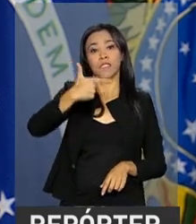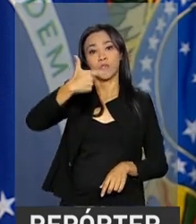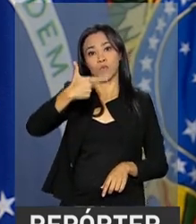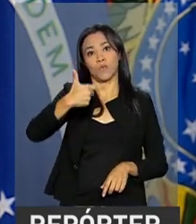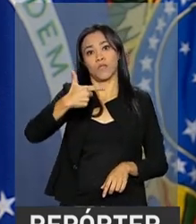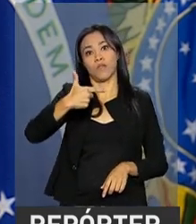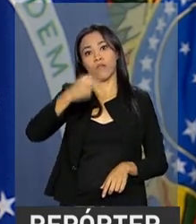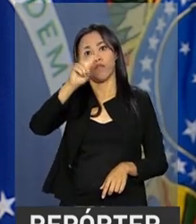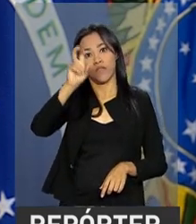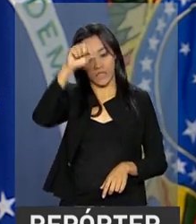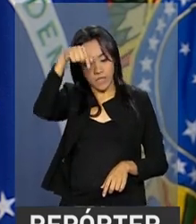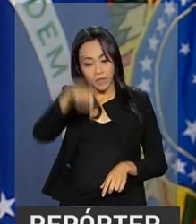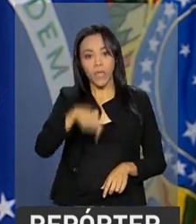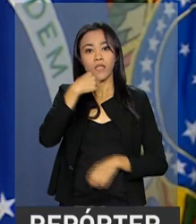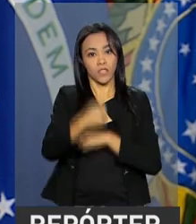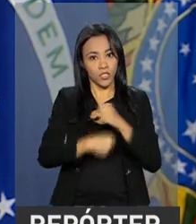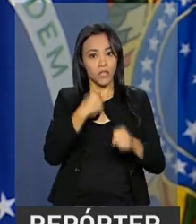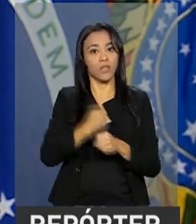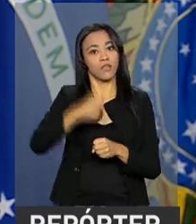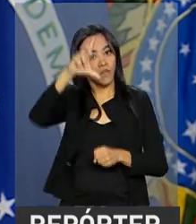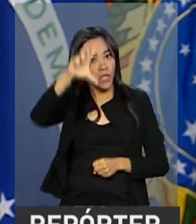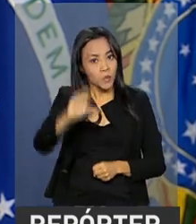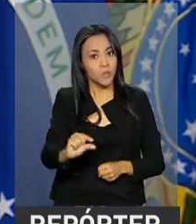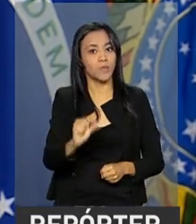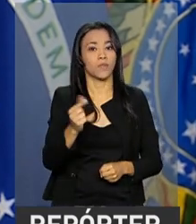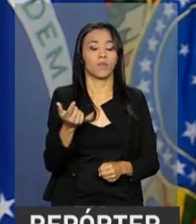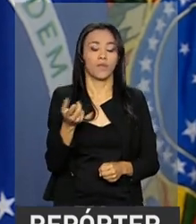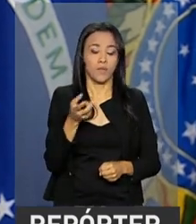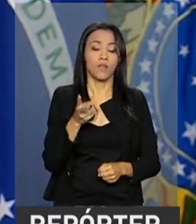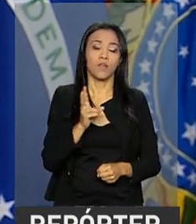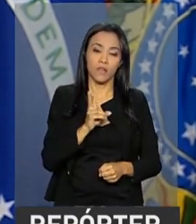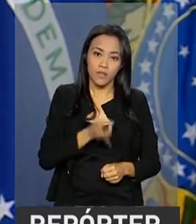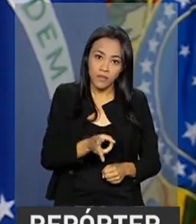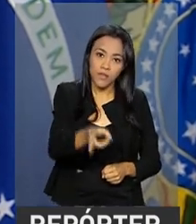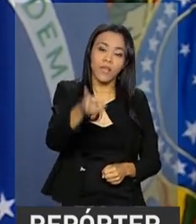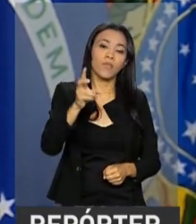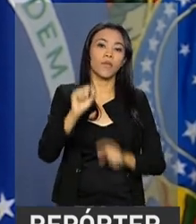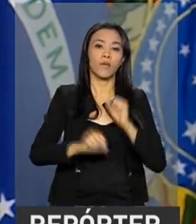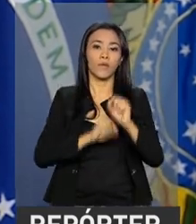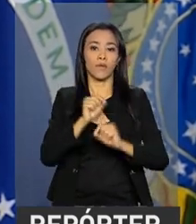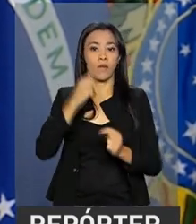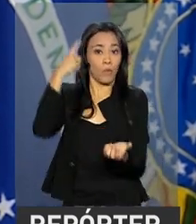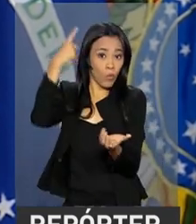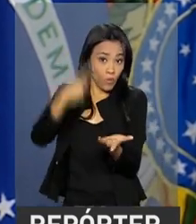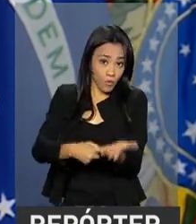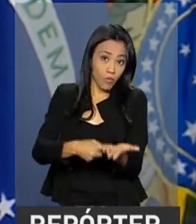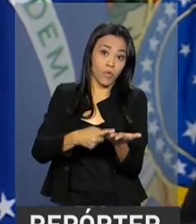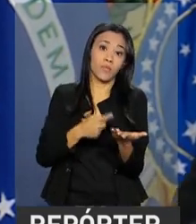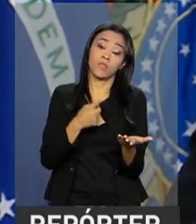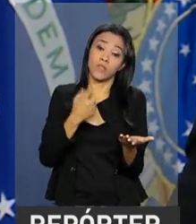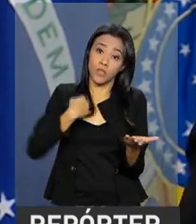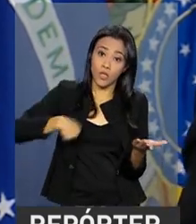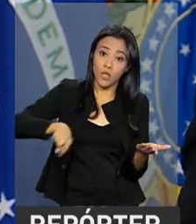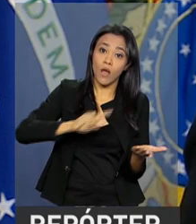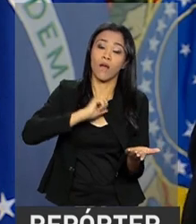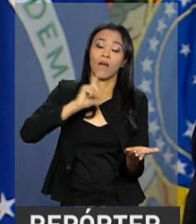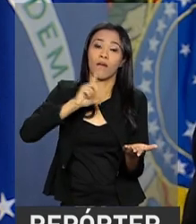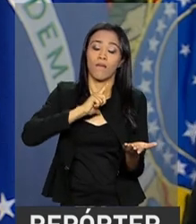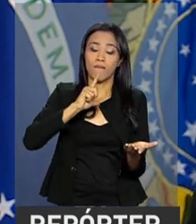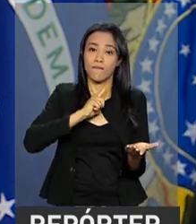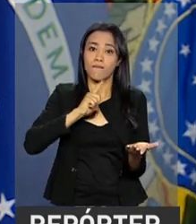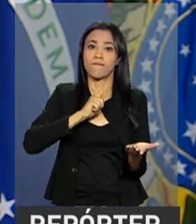este ano segue e seguirá sempre o filme compromisso que temos com a agenda